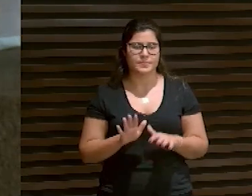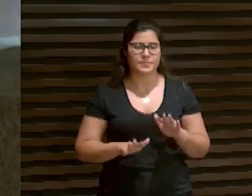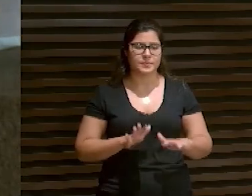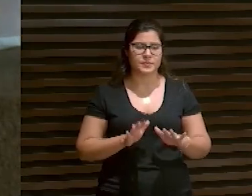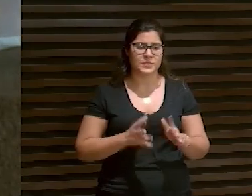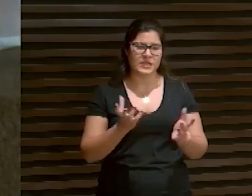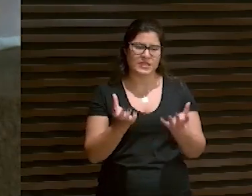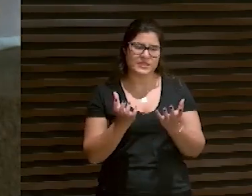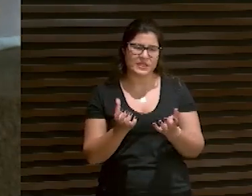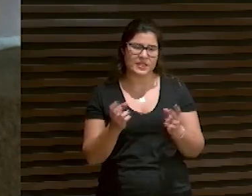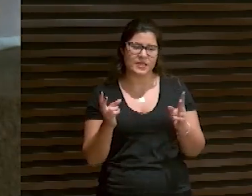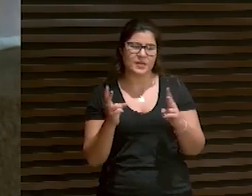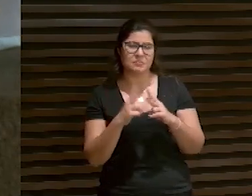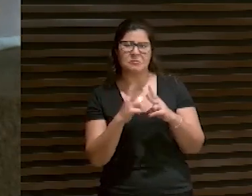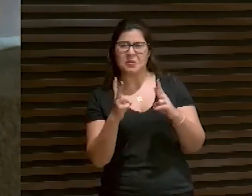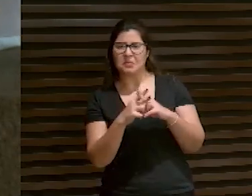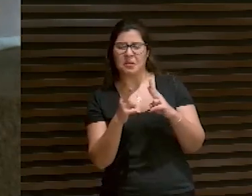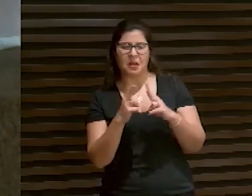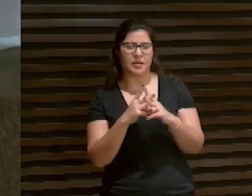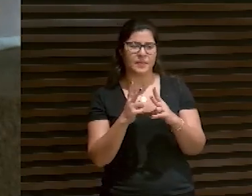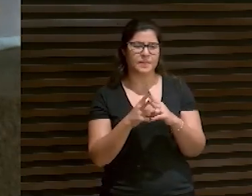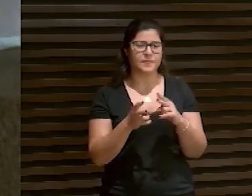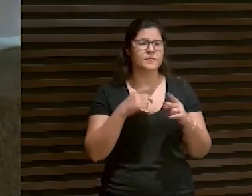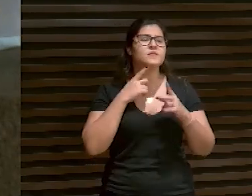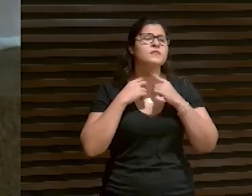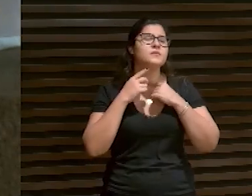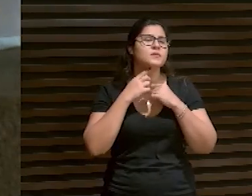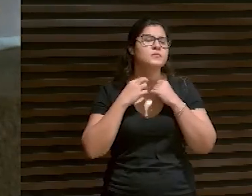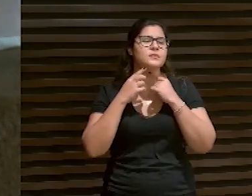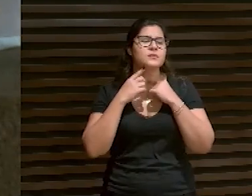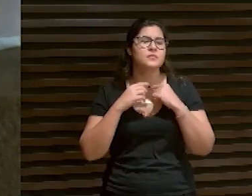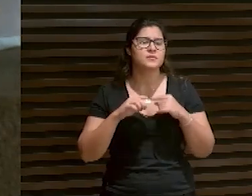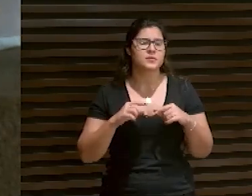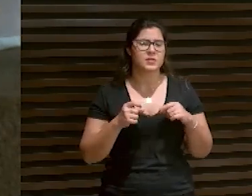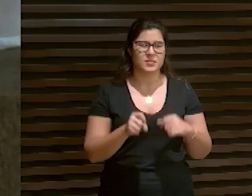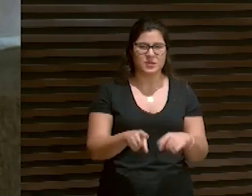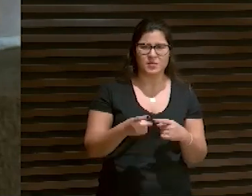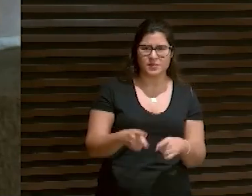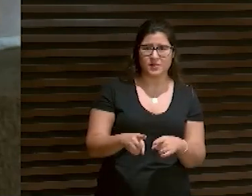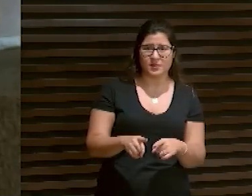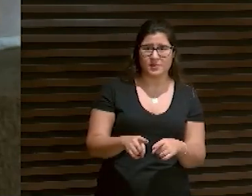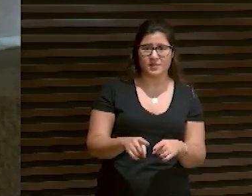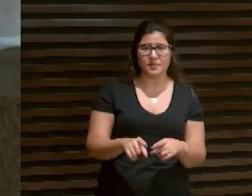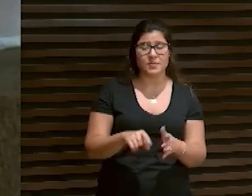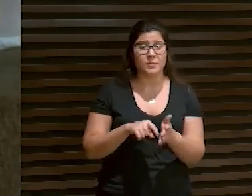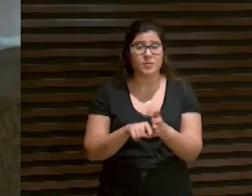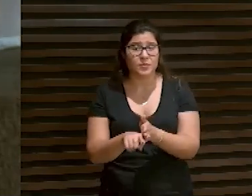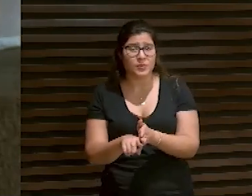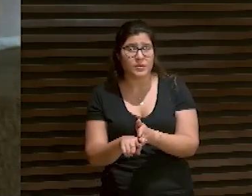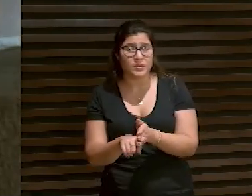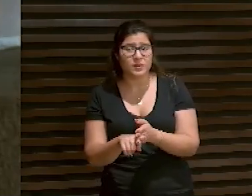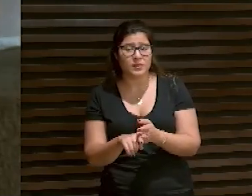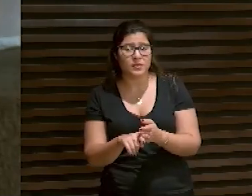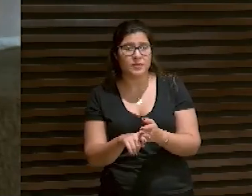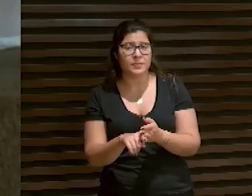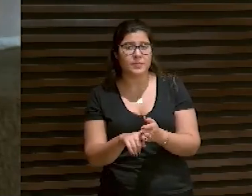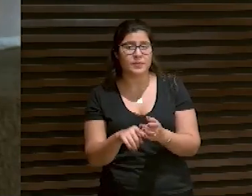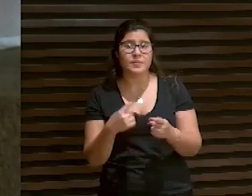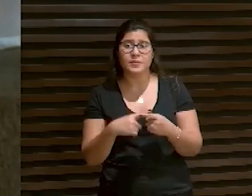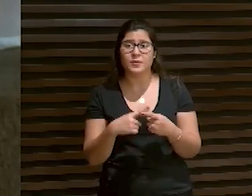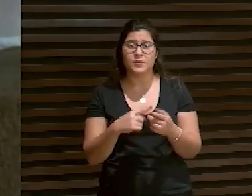de ferir, de machucar, de incomodar. E por isso ele perguntou por que o outro está com raiva, para o outro poder manifestar a sua ira e ele poder